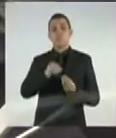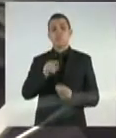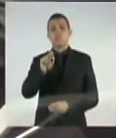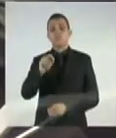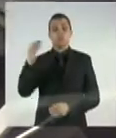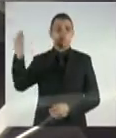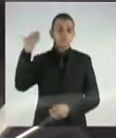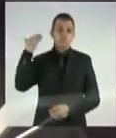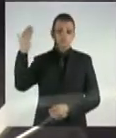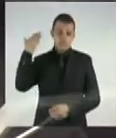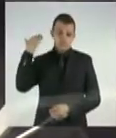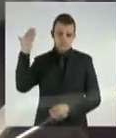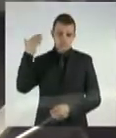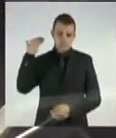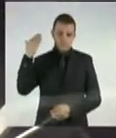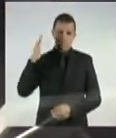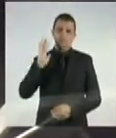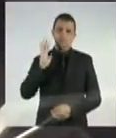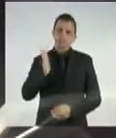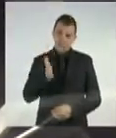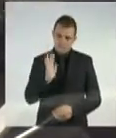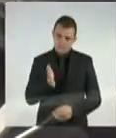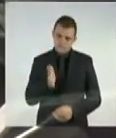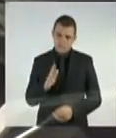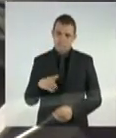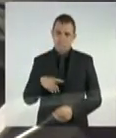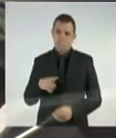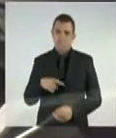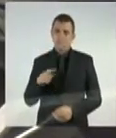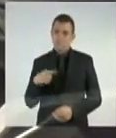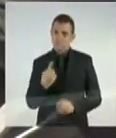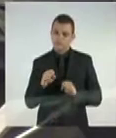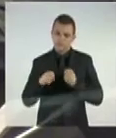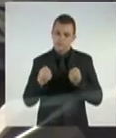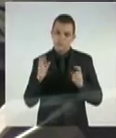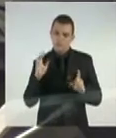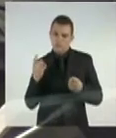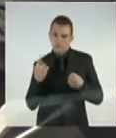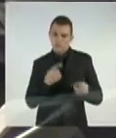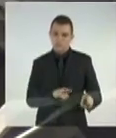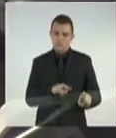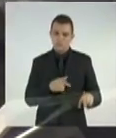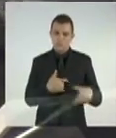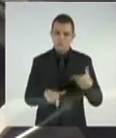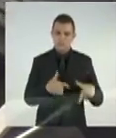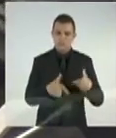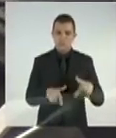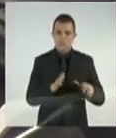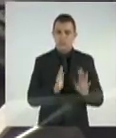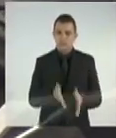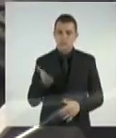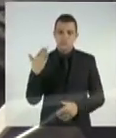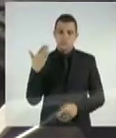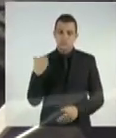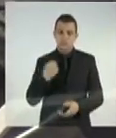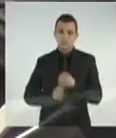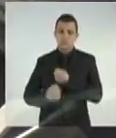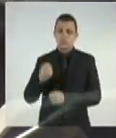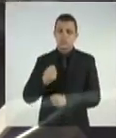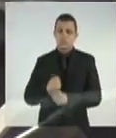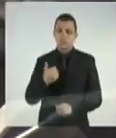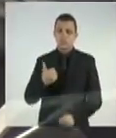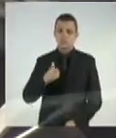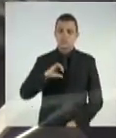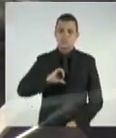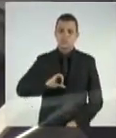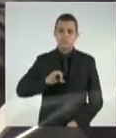passado, já foi tentado um golpe desse tipo nesse país. Vimos isso em 64. Então